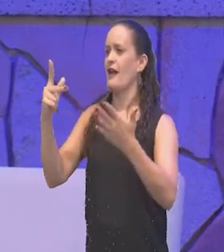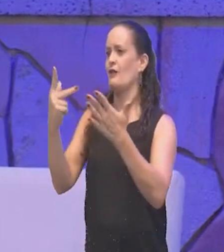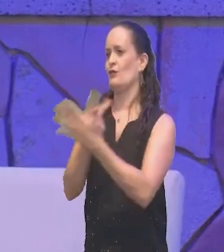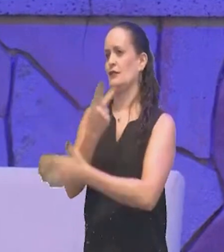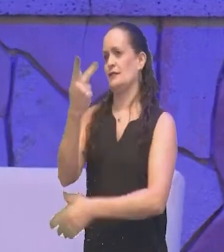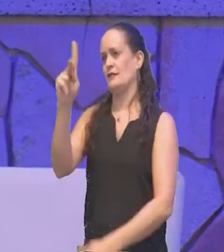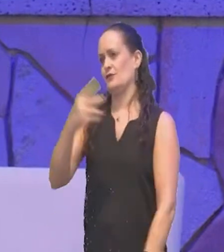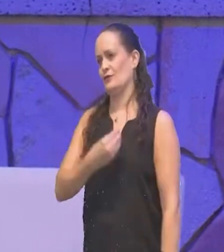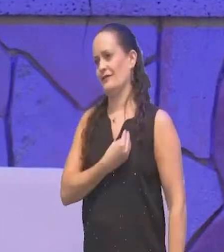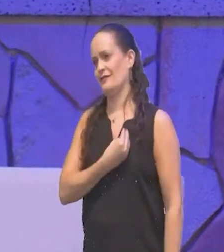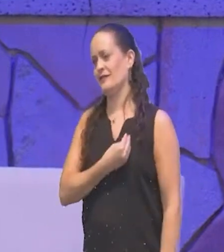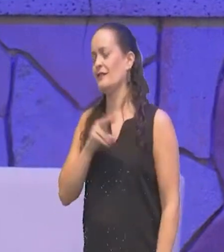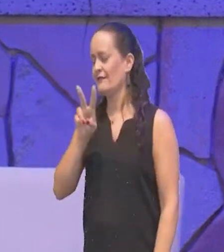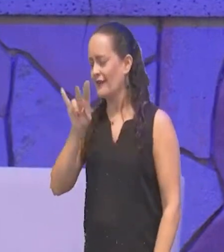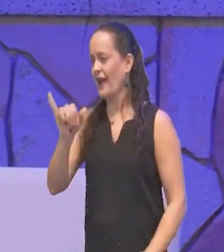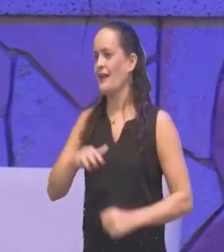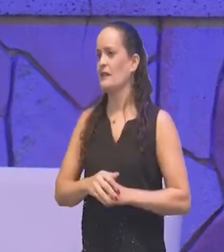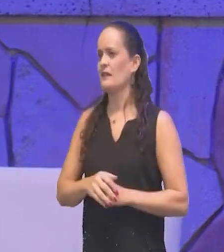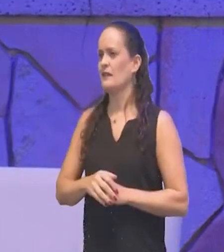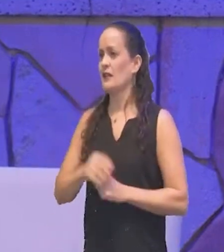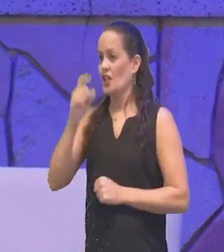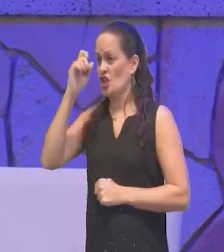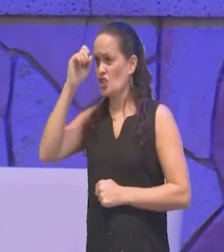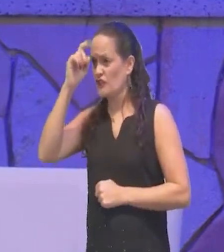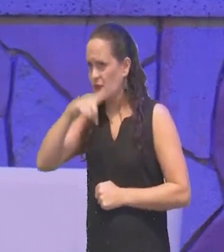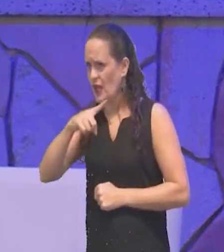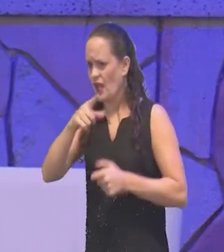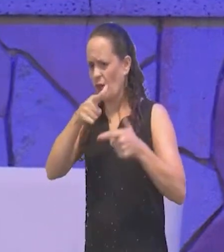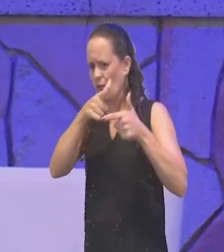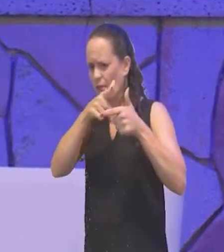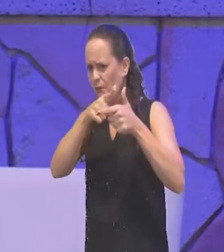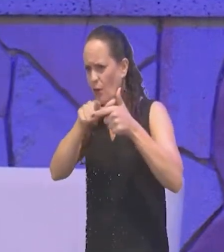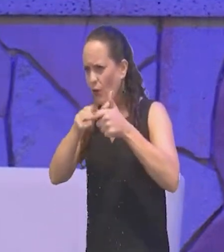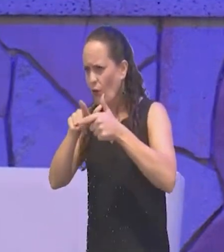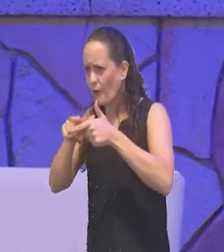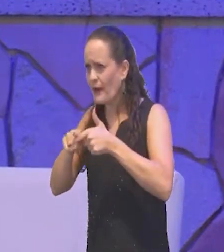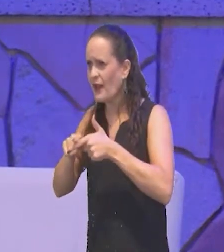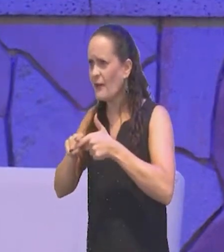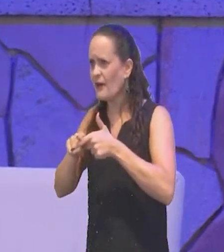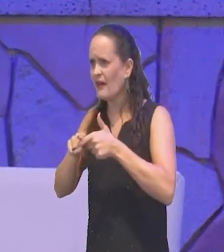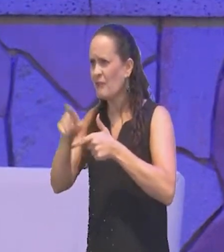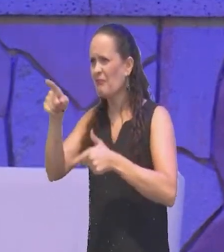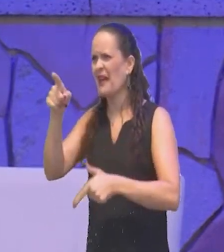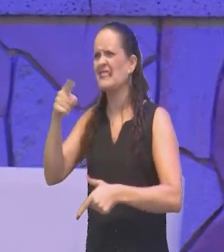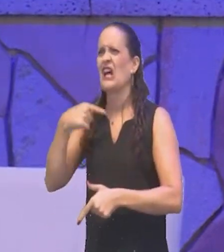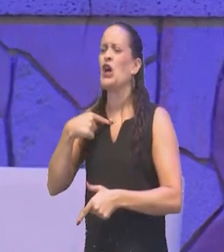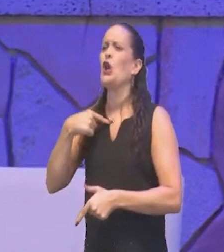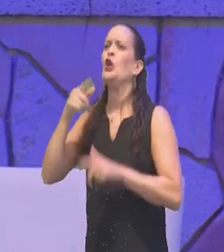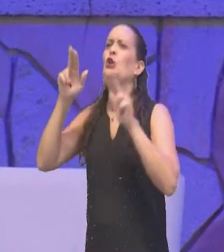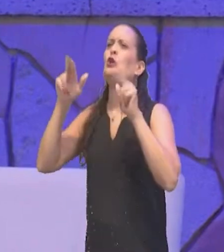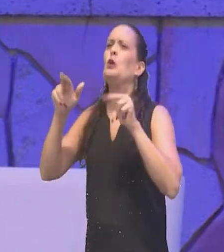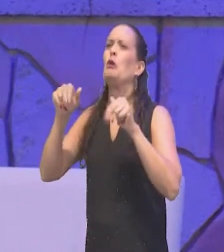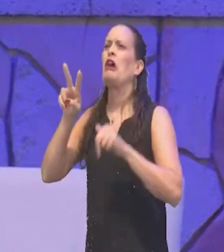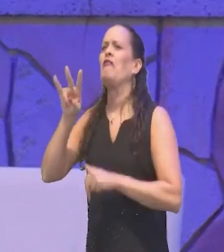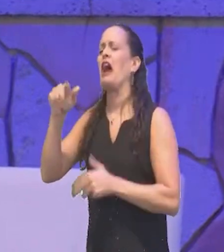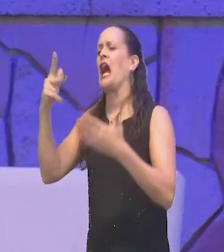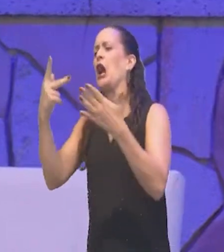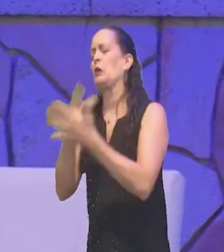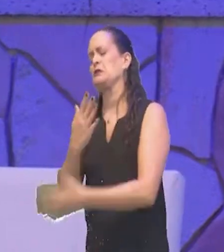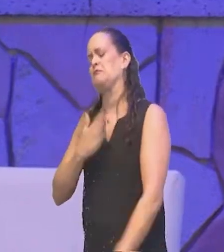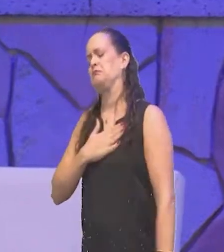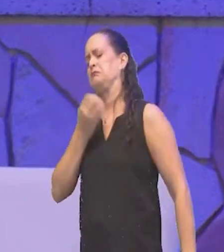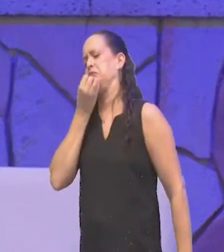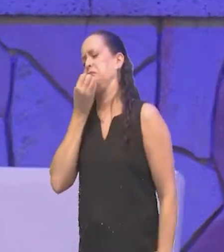meus irmãos. Essas dificuldades não impedirão que o plano de Deus, que é de preservação da família,